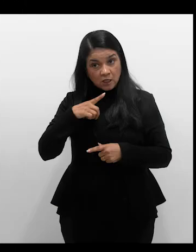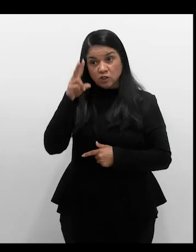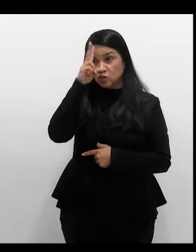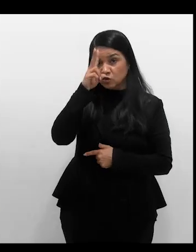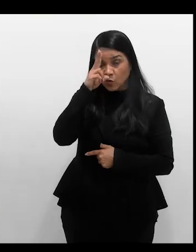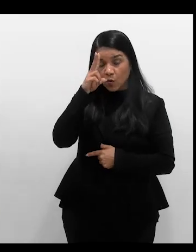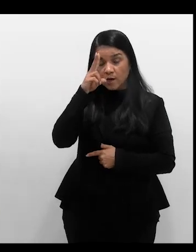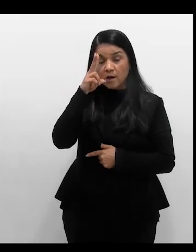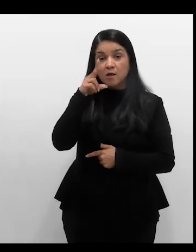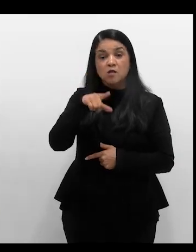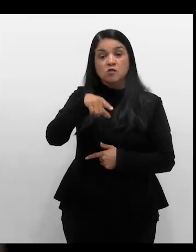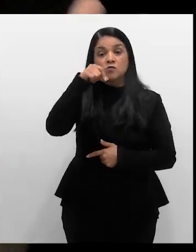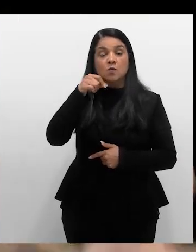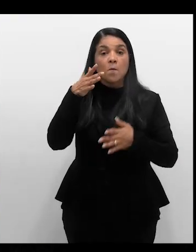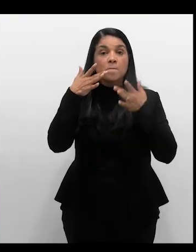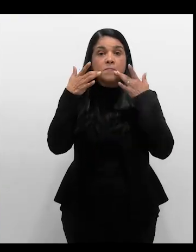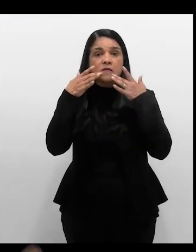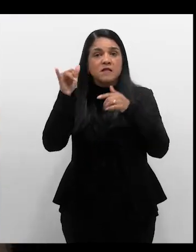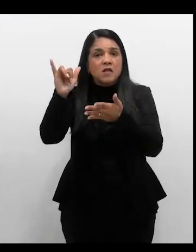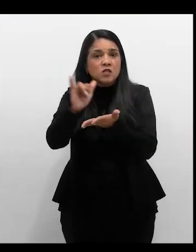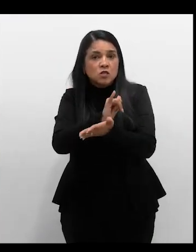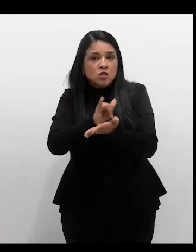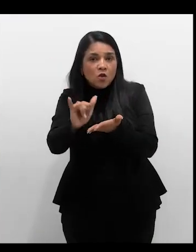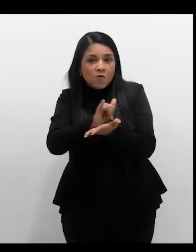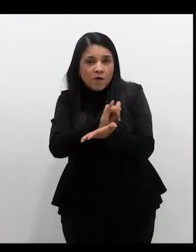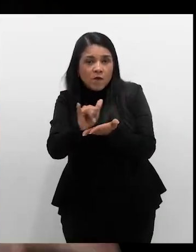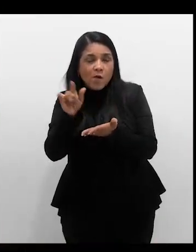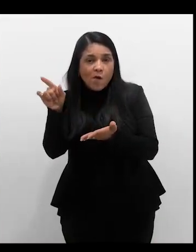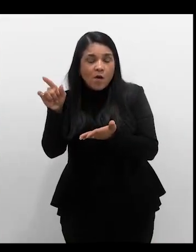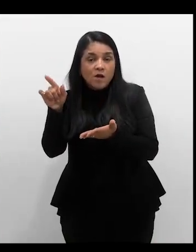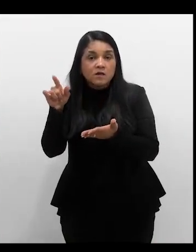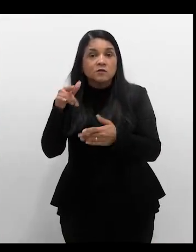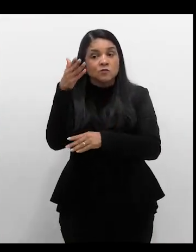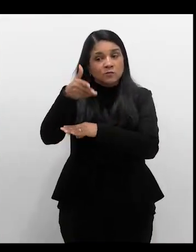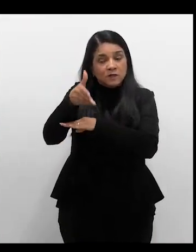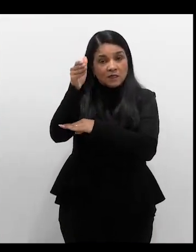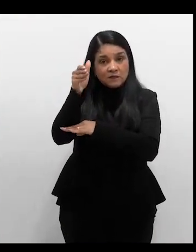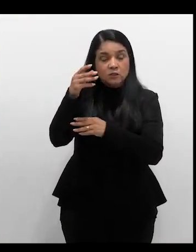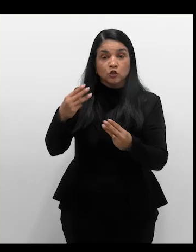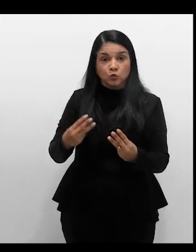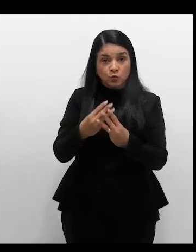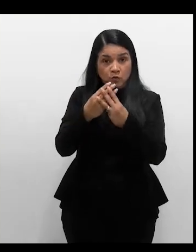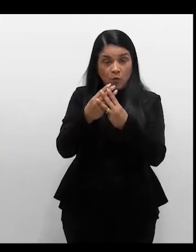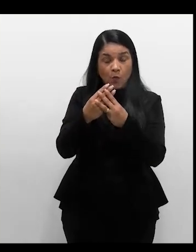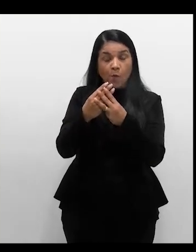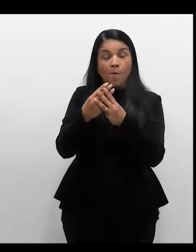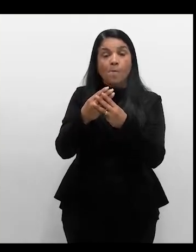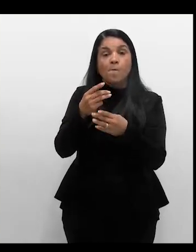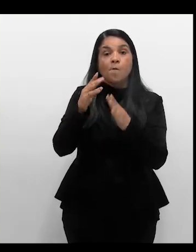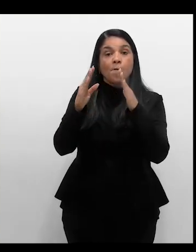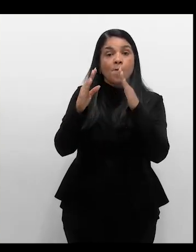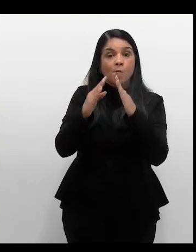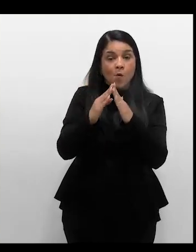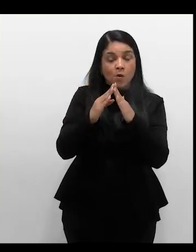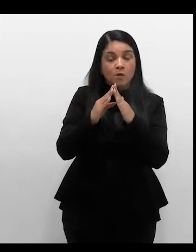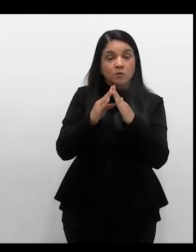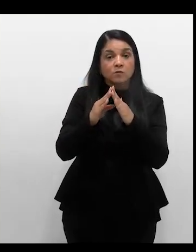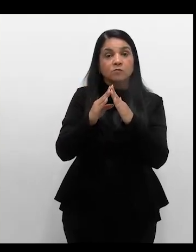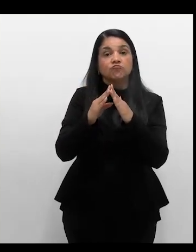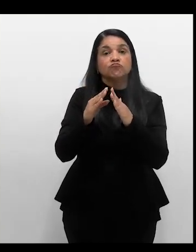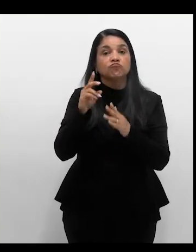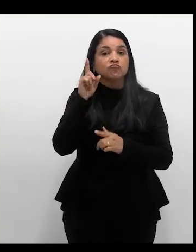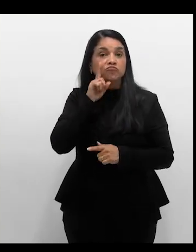escolheu colocar esta peça em Nova York com um taxista judeu que mora no Brooklyn? Porque o Brooklyn, tudo faz sentido. Tudo